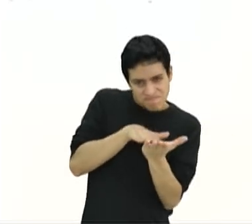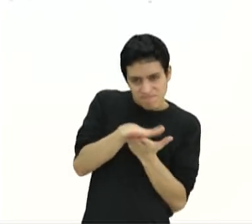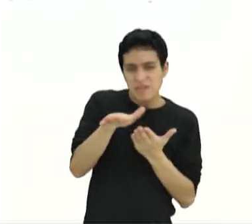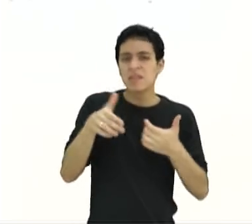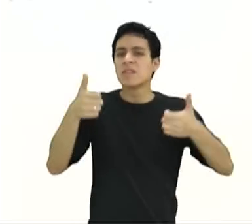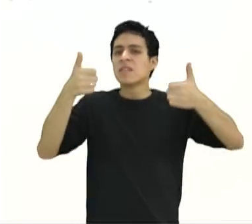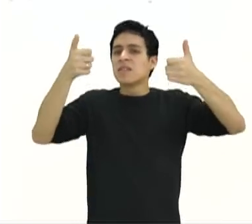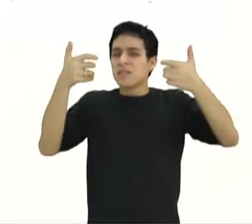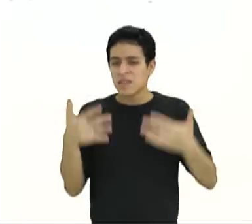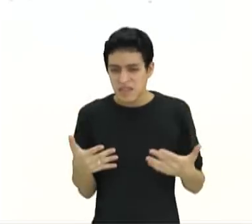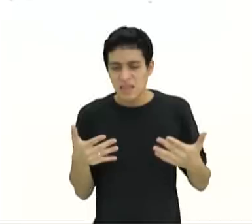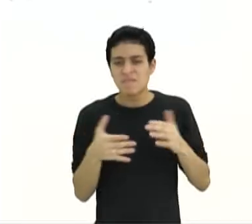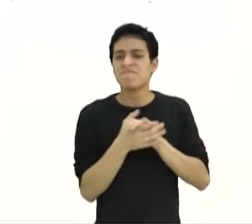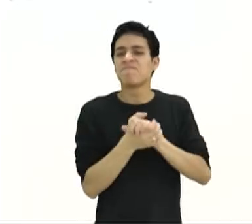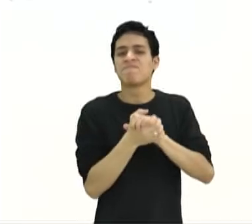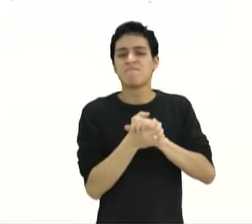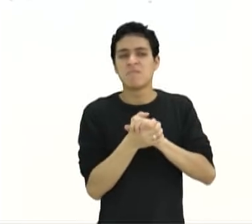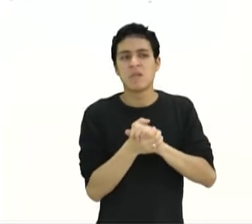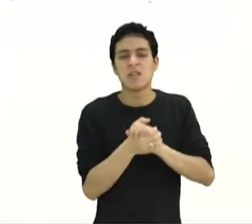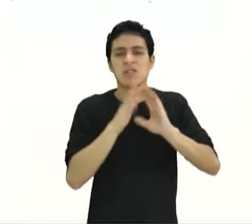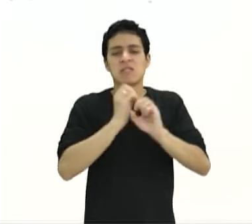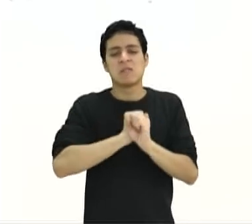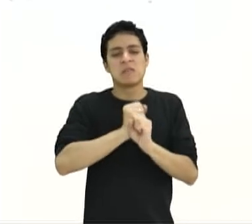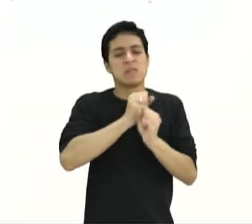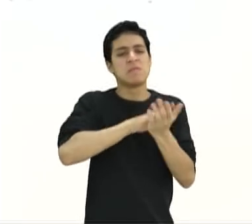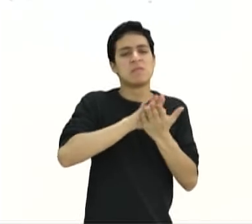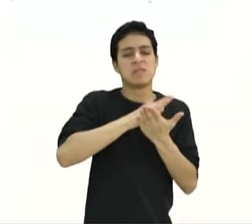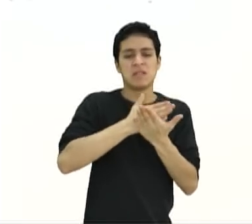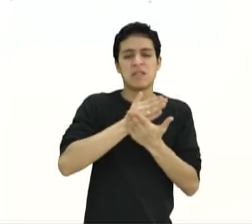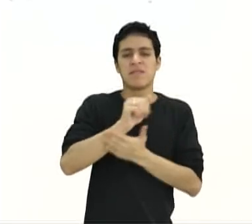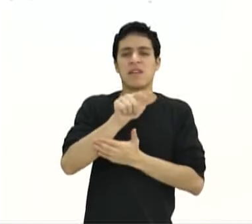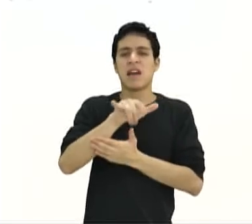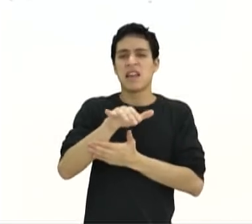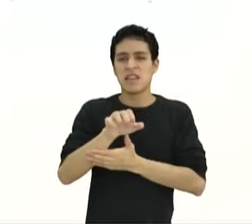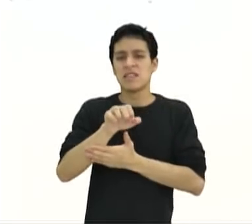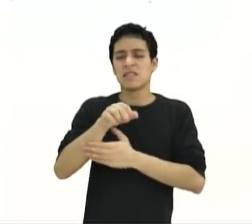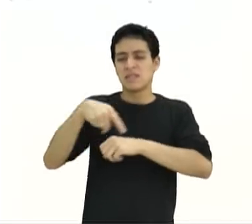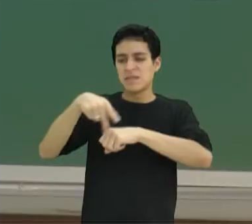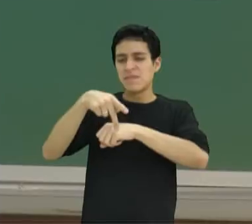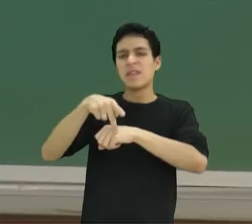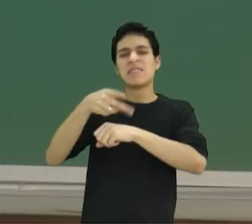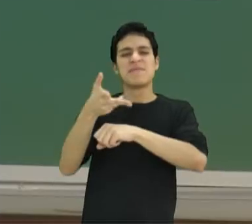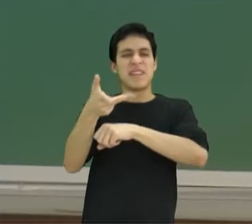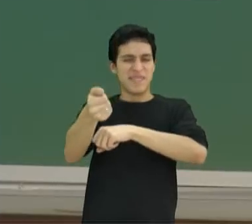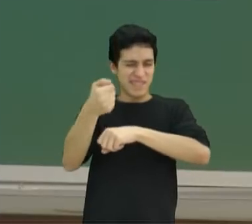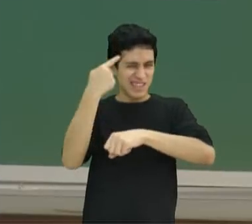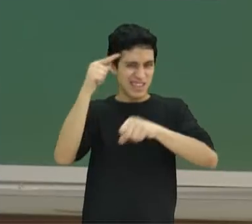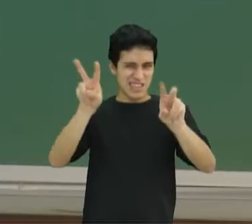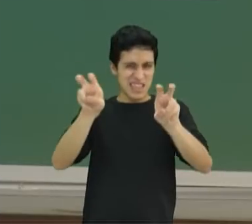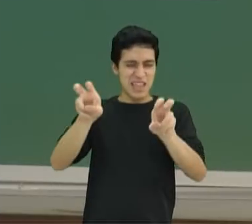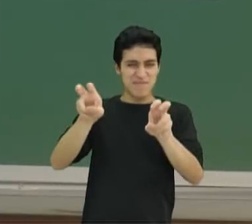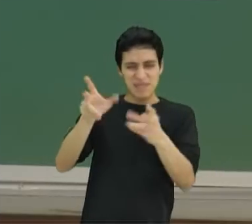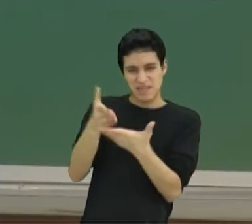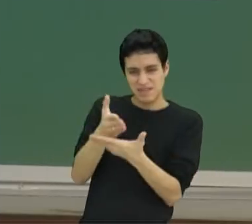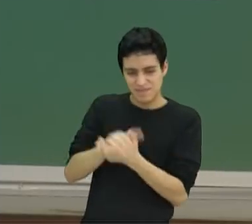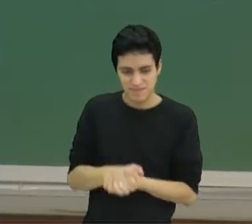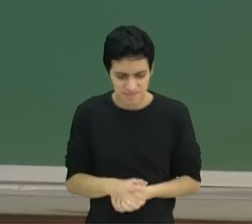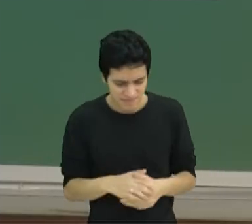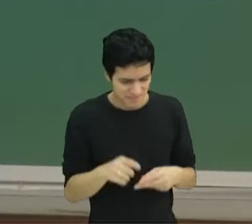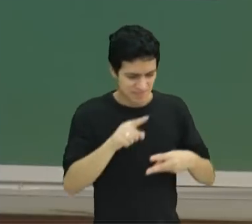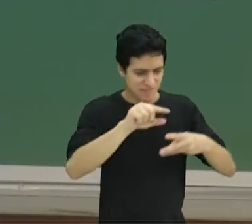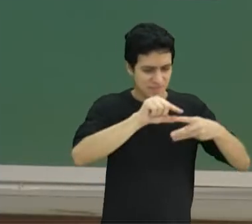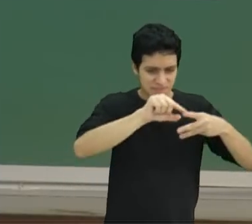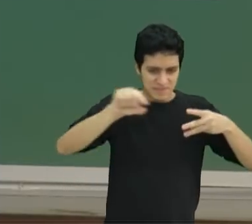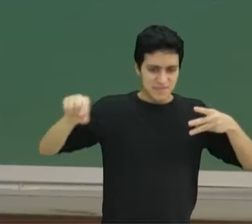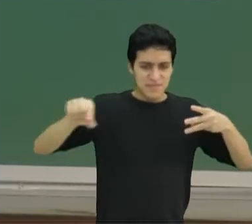de Alice no País das Maravilhas, de Lewis Carroll, por Carolina Vigna. Então, 3 linhas e já temos